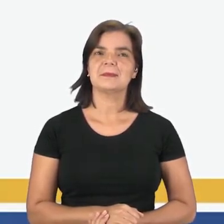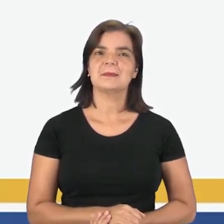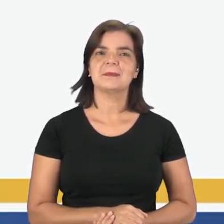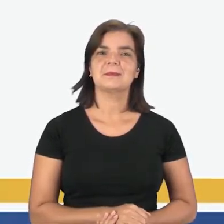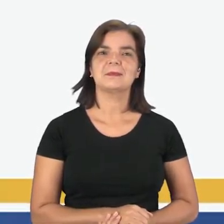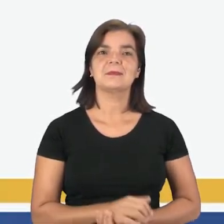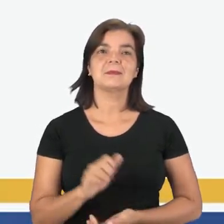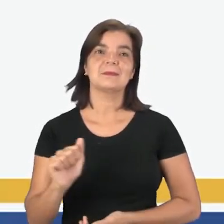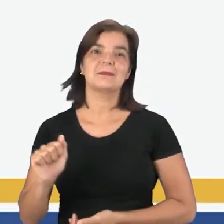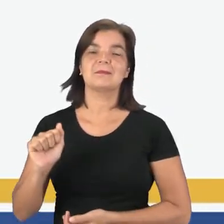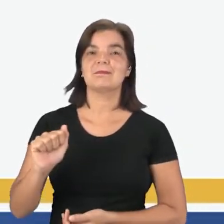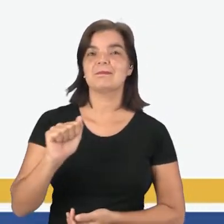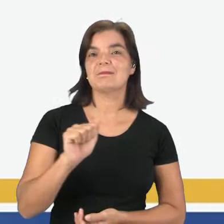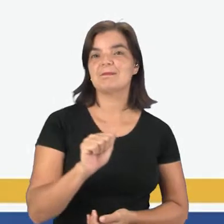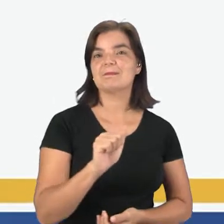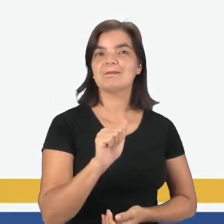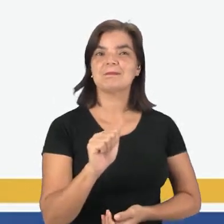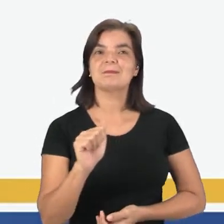ai